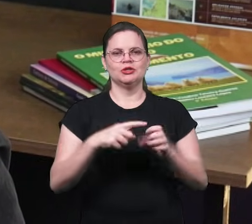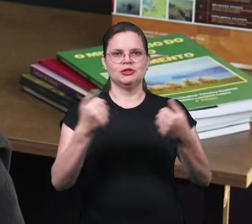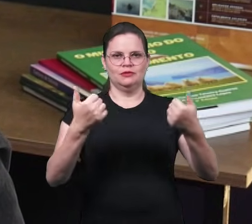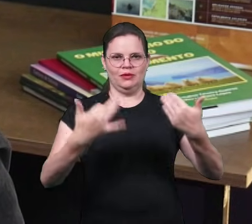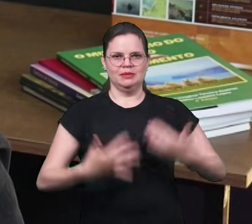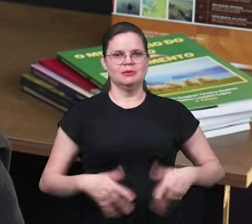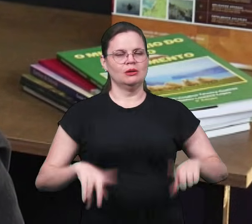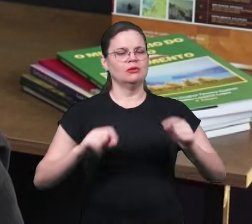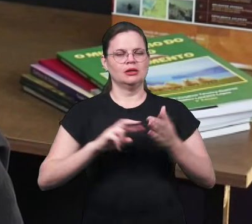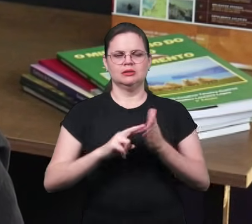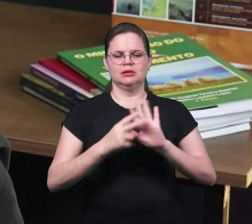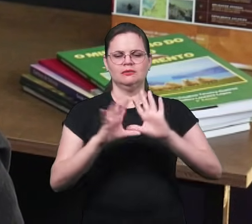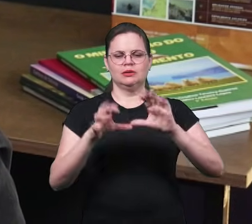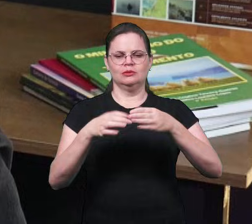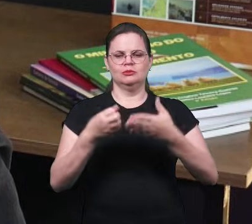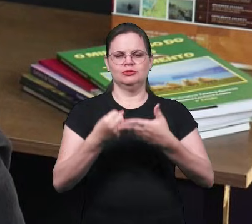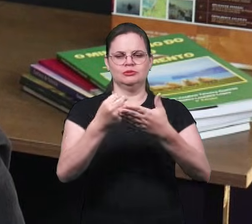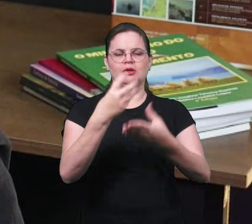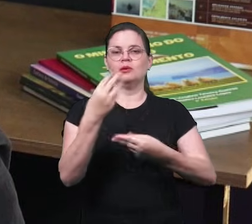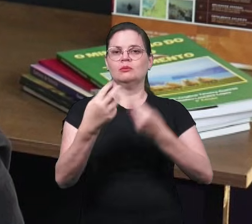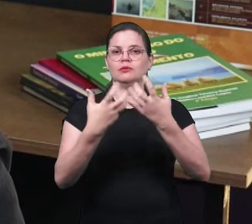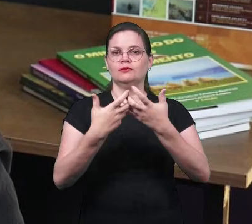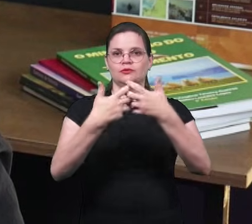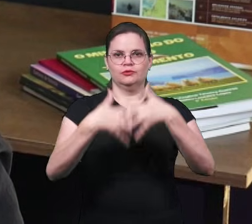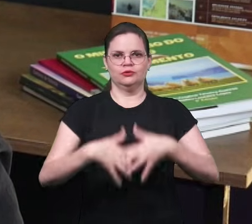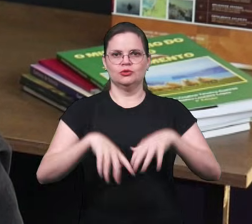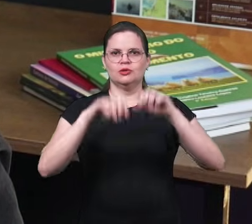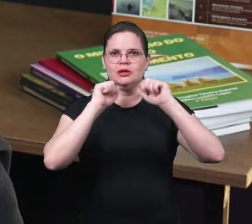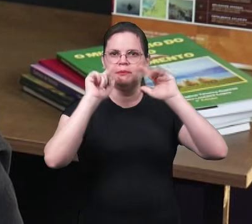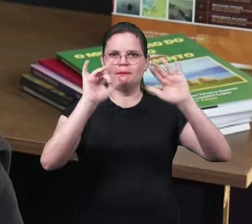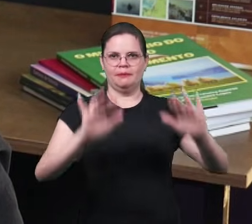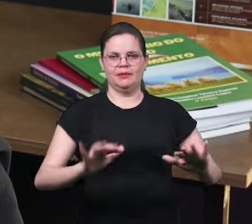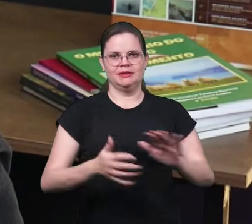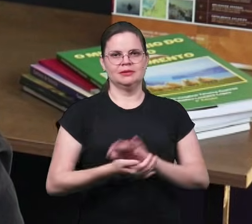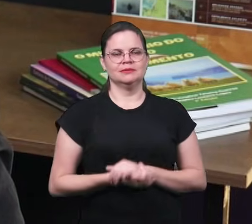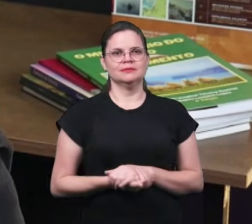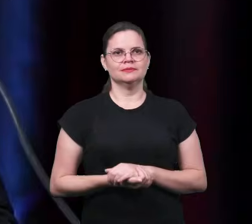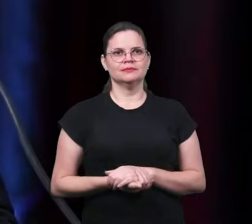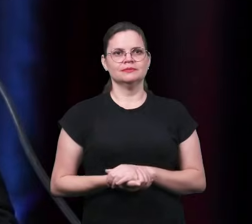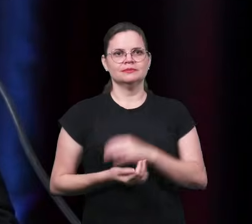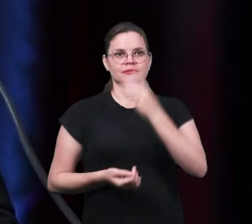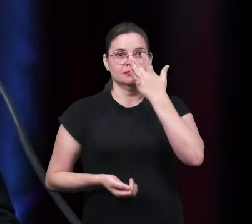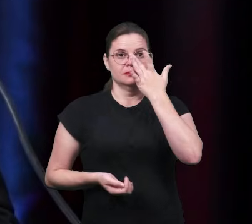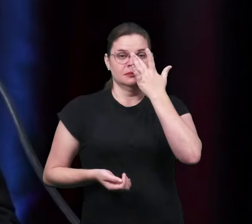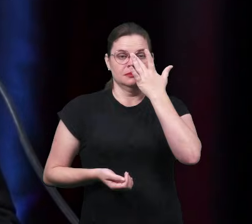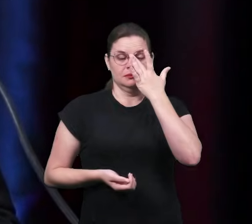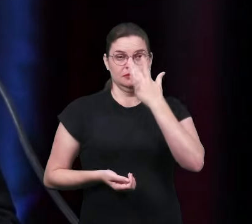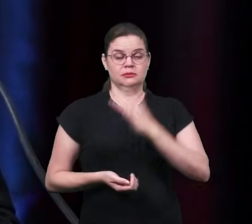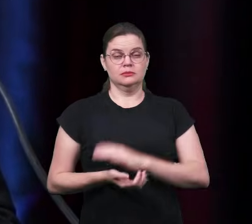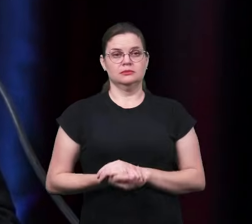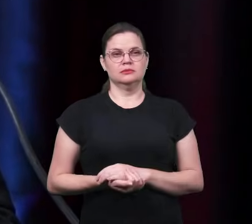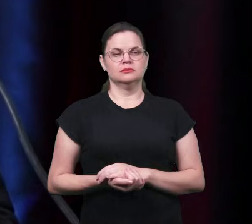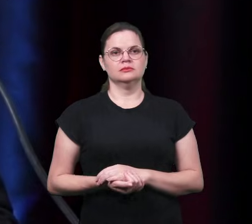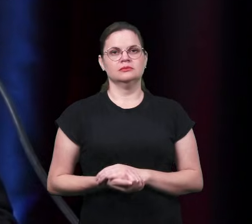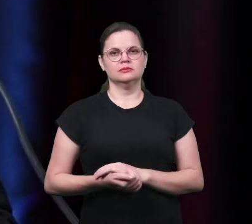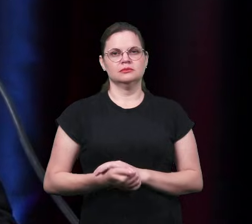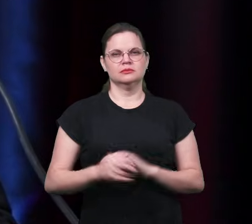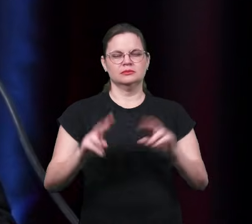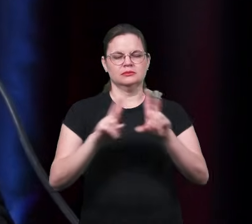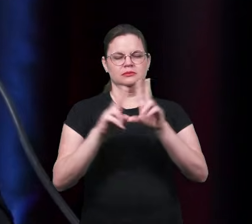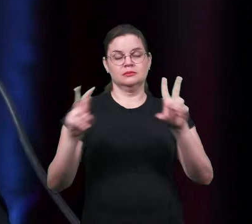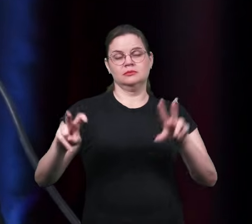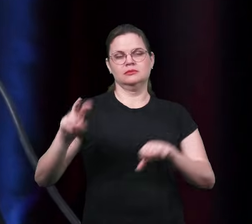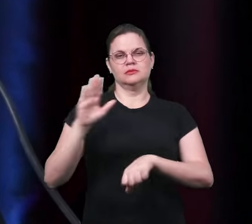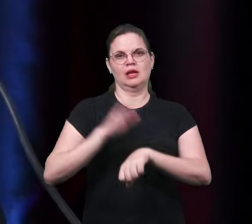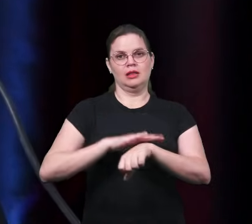os grupos de assistência e como funciona esta grande bênção revelada pelo Senhor. Sim. O aspecto cronológico, pastor